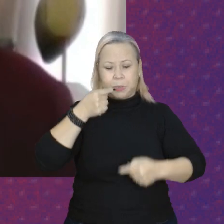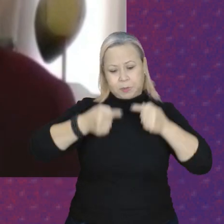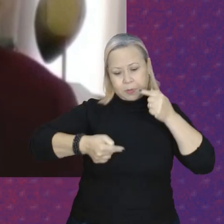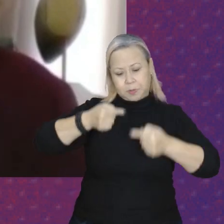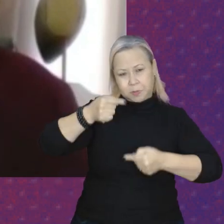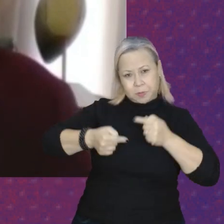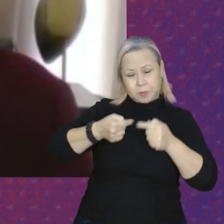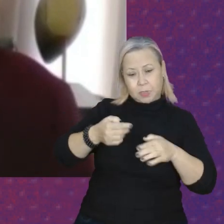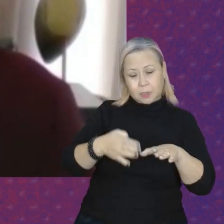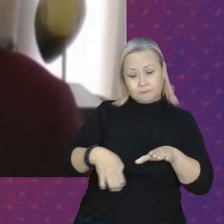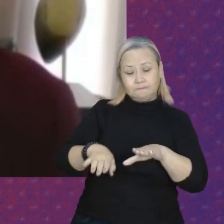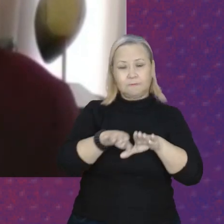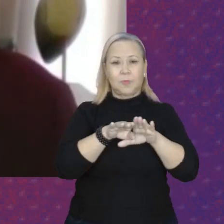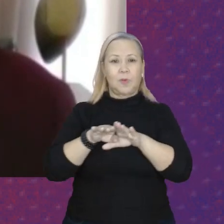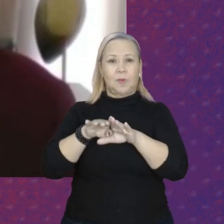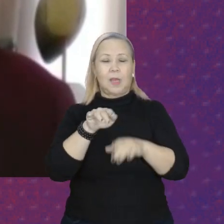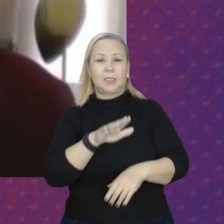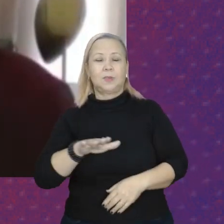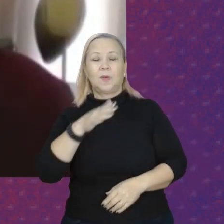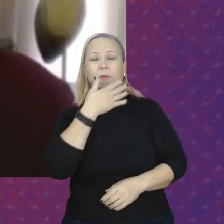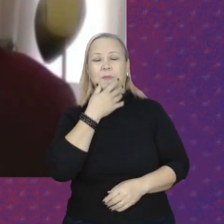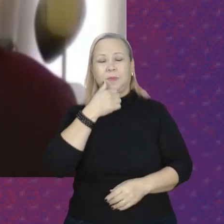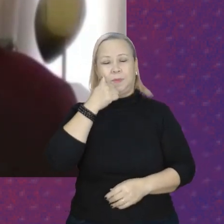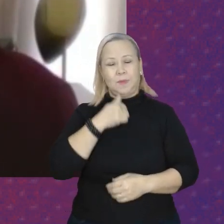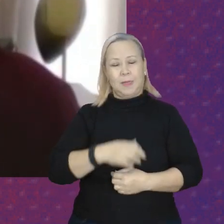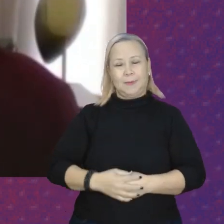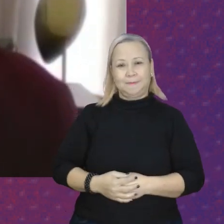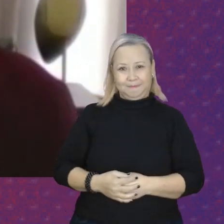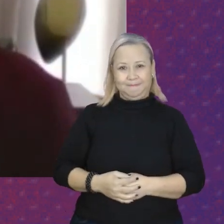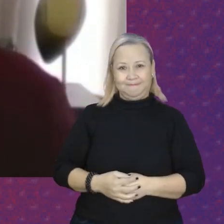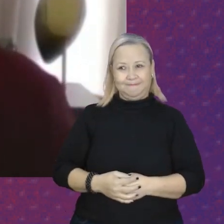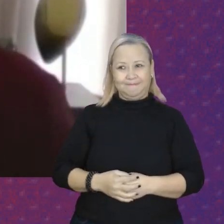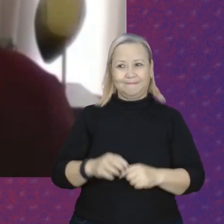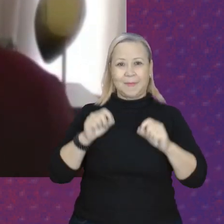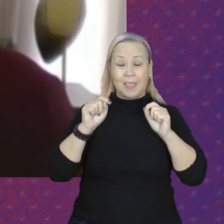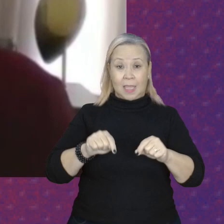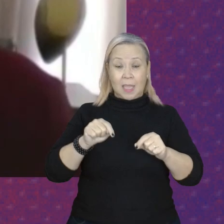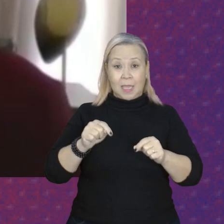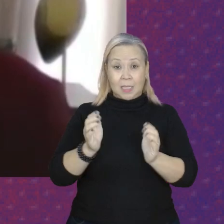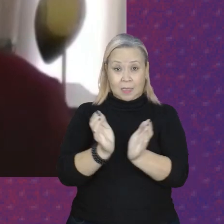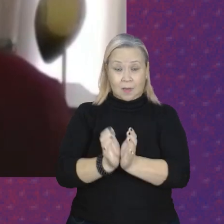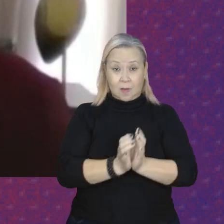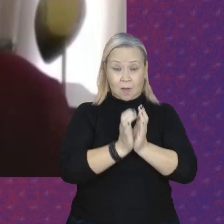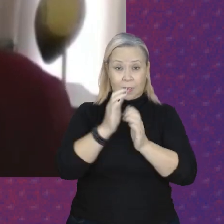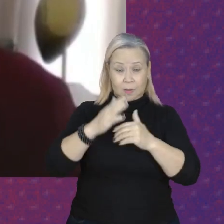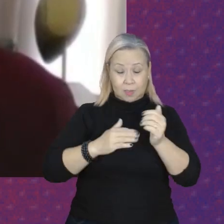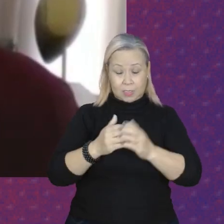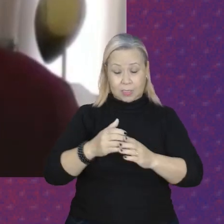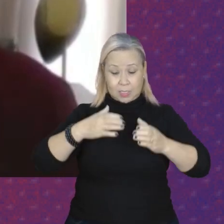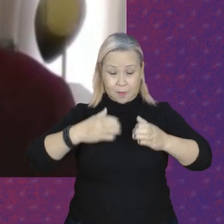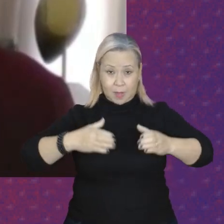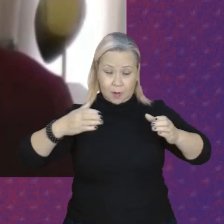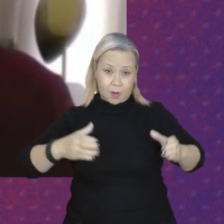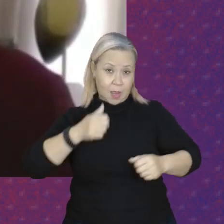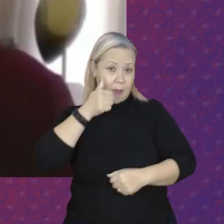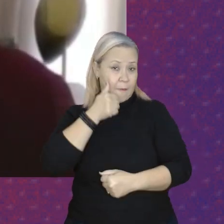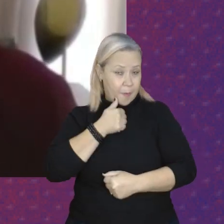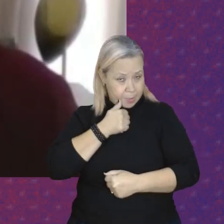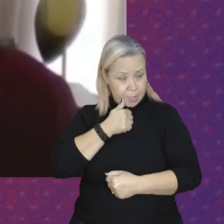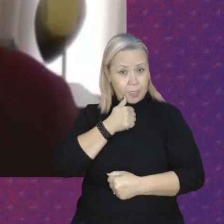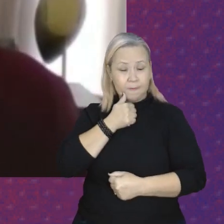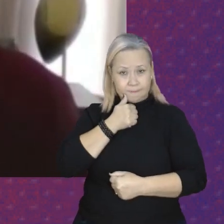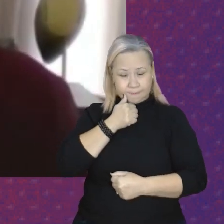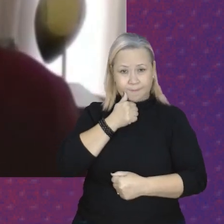a igualdade entre homens e mulheres. Mesmo a nossa categoria sendo majoritariamente feminina,